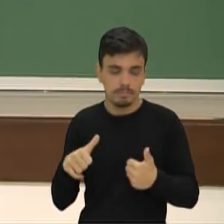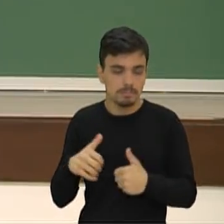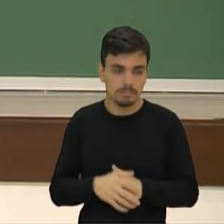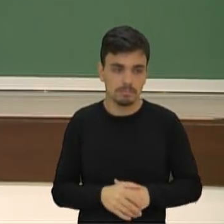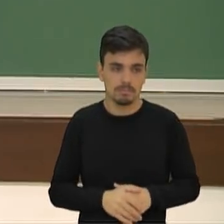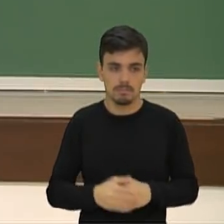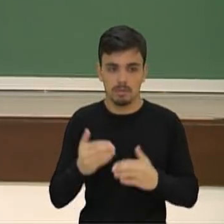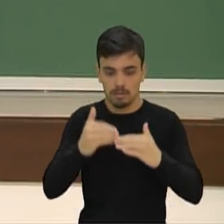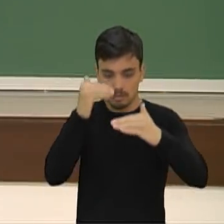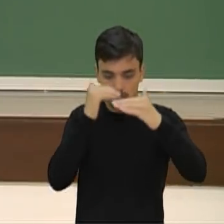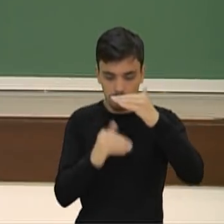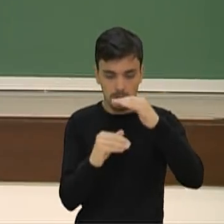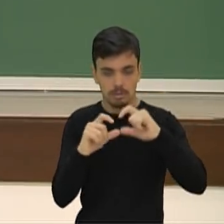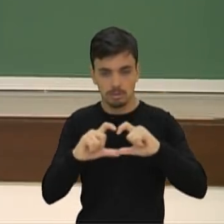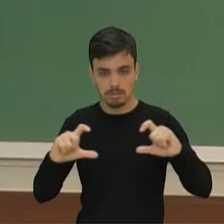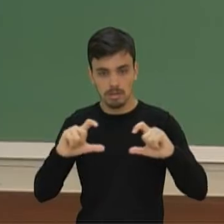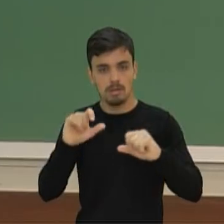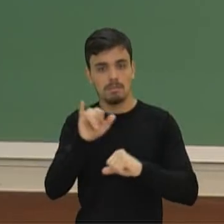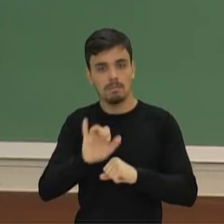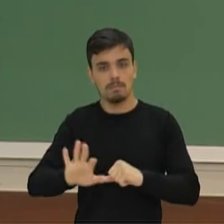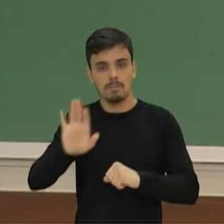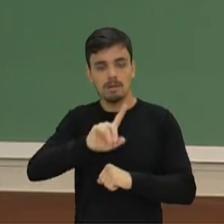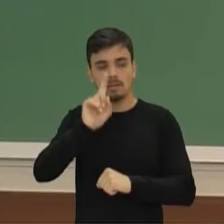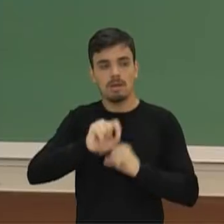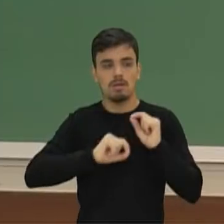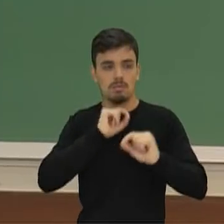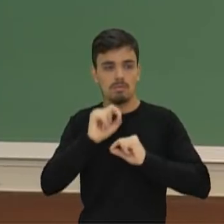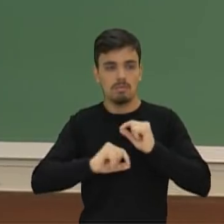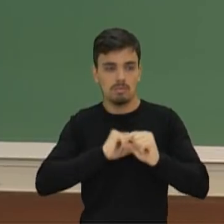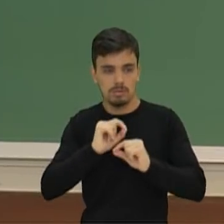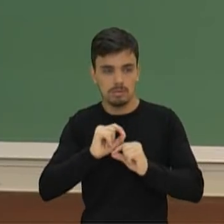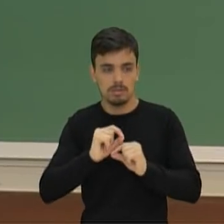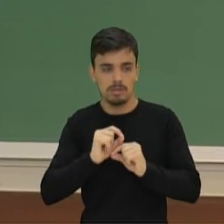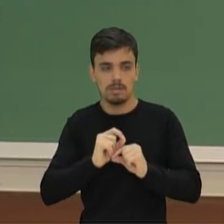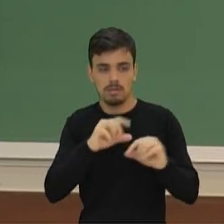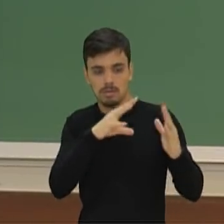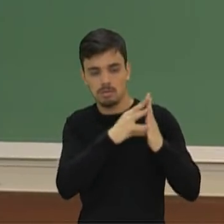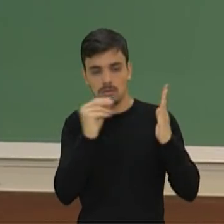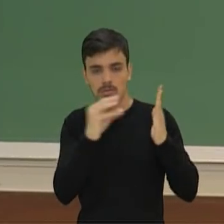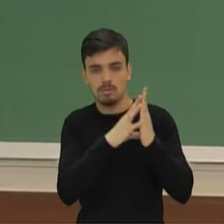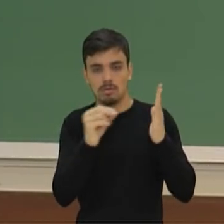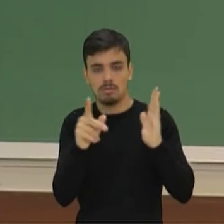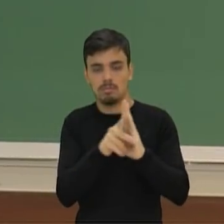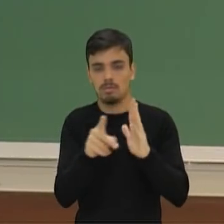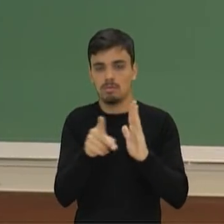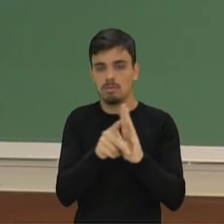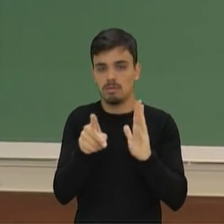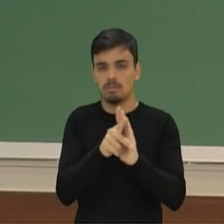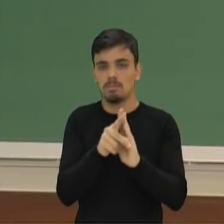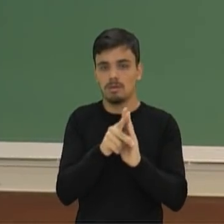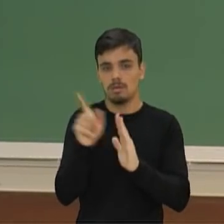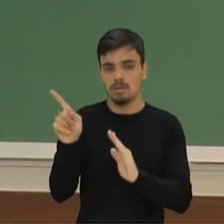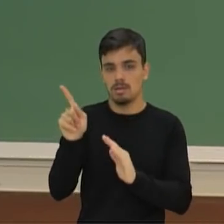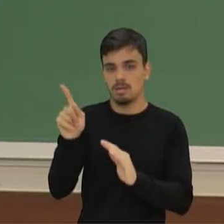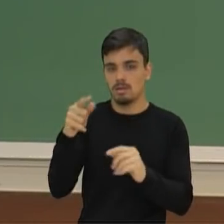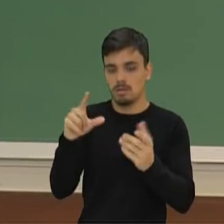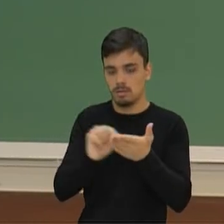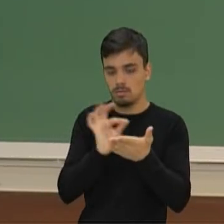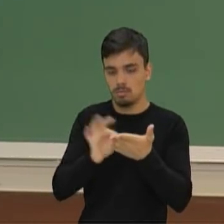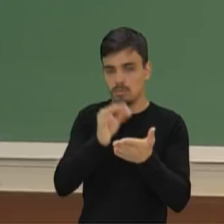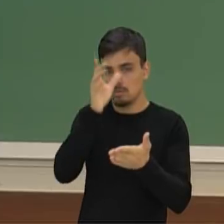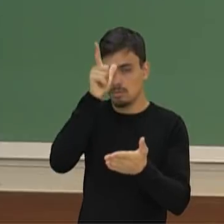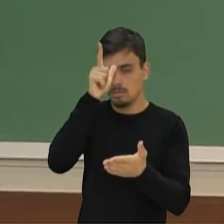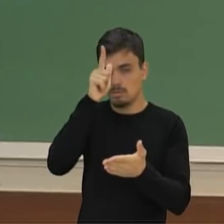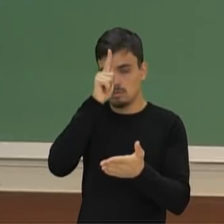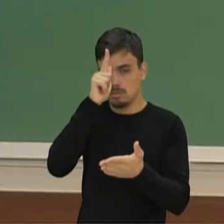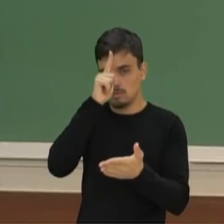imagem abaixo, isso aqui foi um raio-x que foi tirado das estruturas que você tinha, das agulhas que eram utilizadas na Grécia Antiga, e